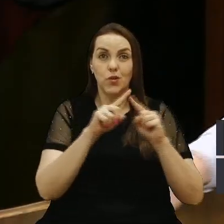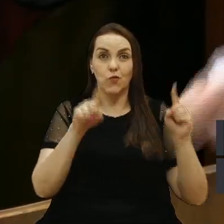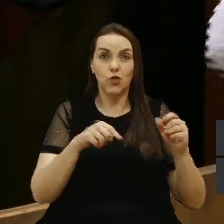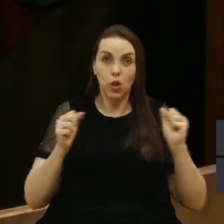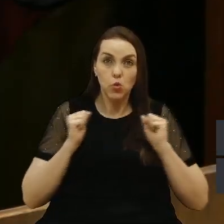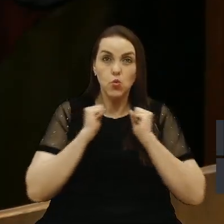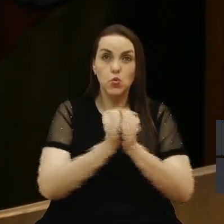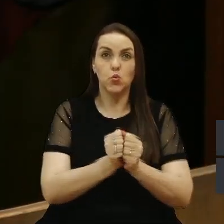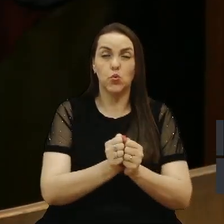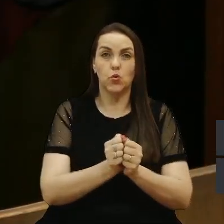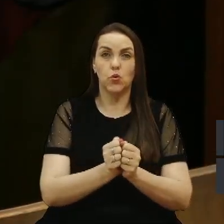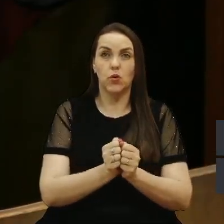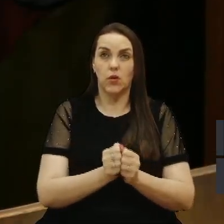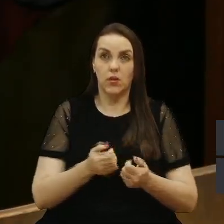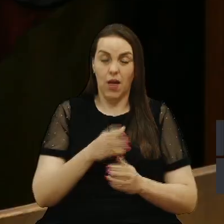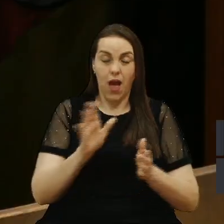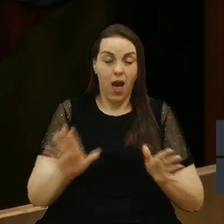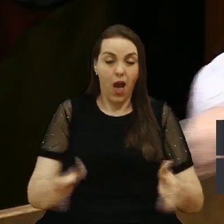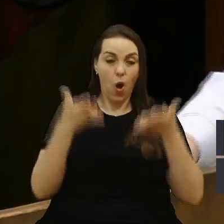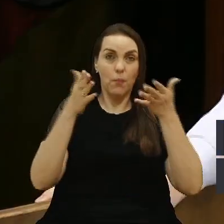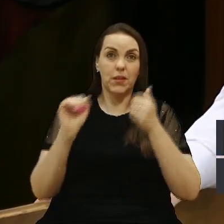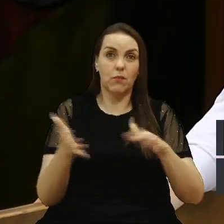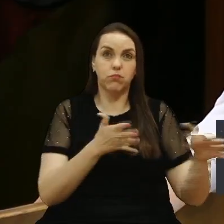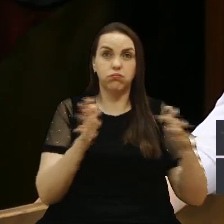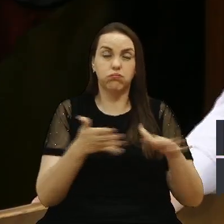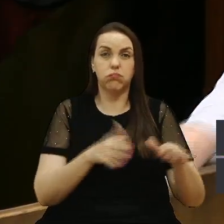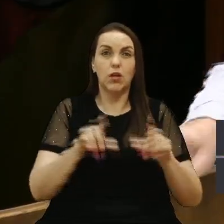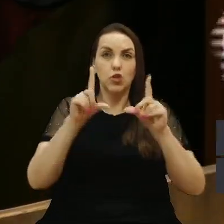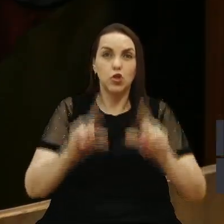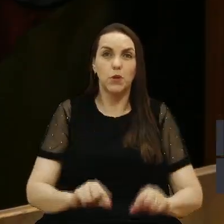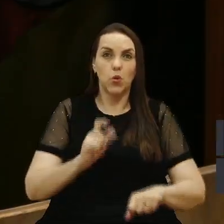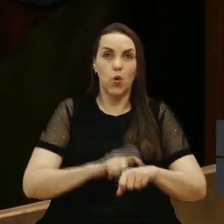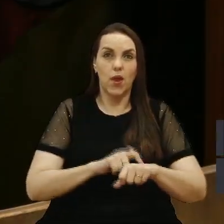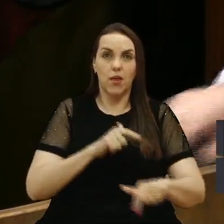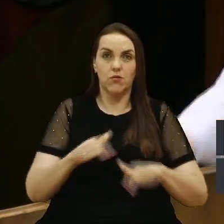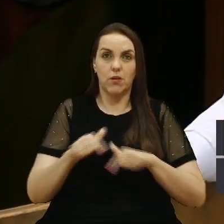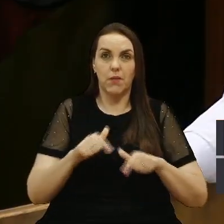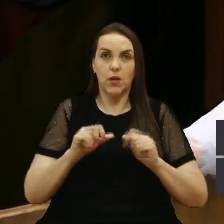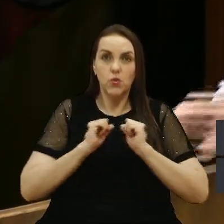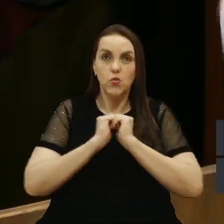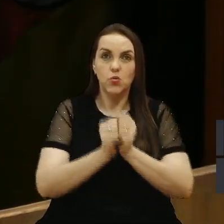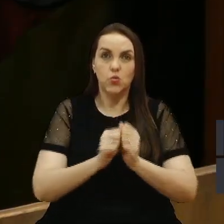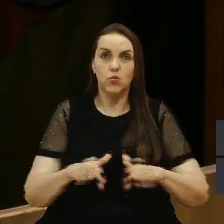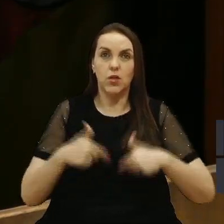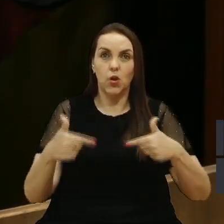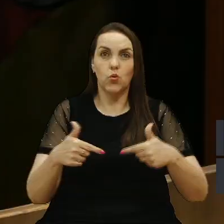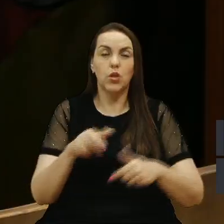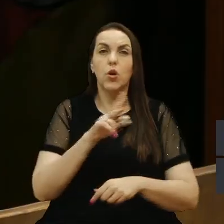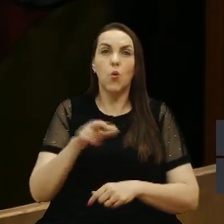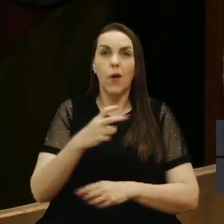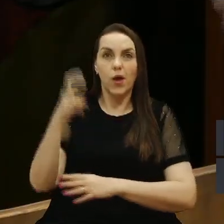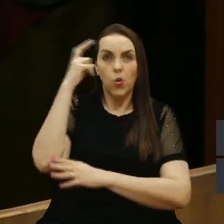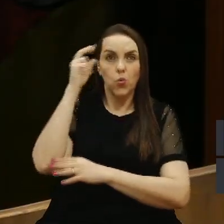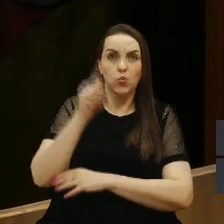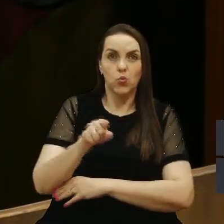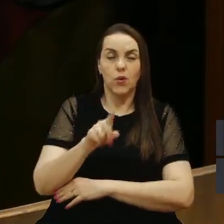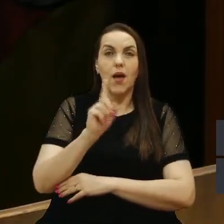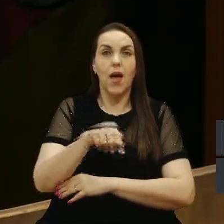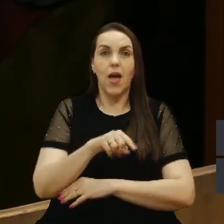lado, pelo aumento da produtividade e redução de jornada de trabalho. Nós estamos juntos nessa luta. Não é uma questão cultural, é uma